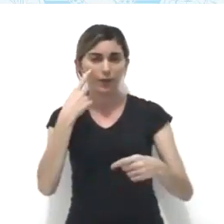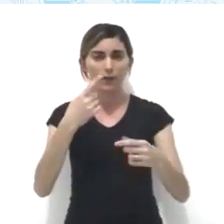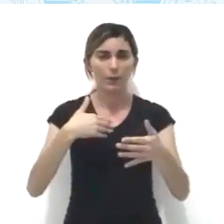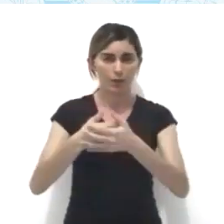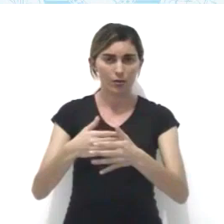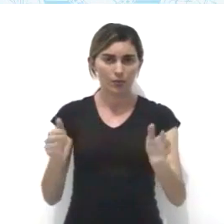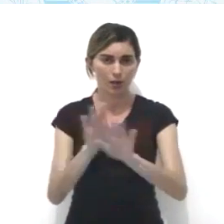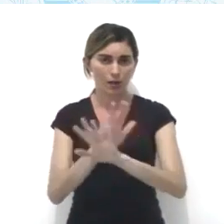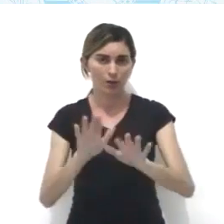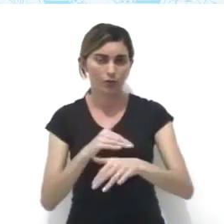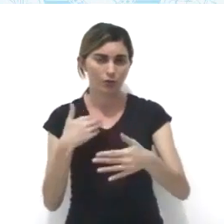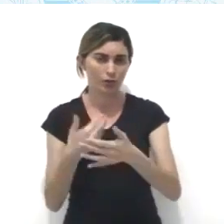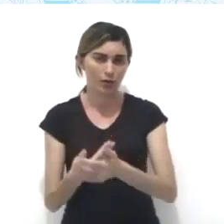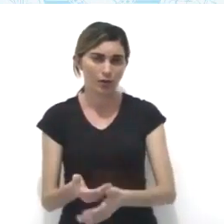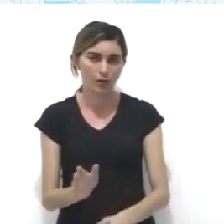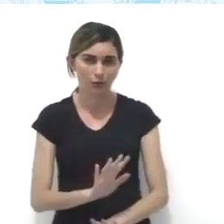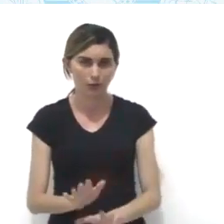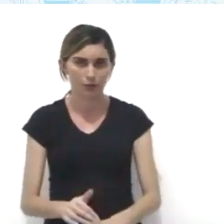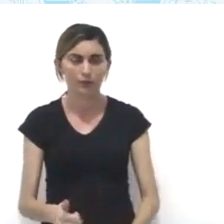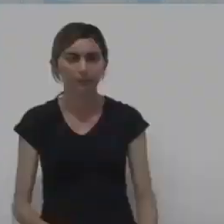próxima aula. Tchau!